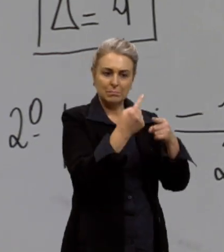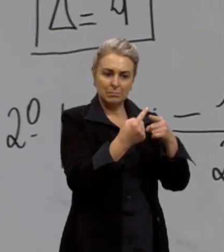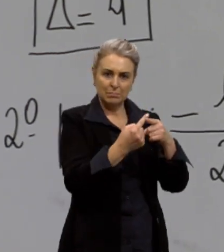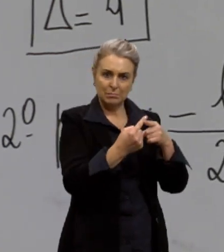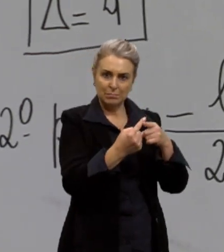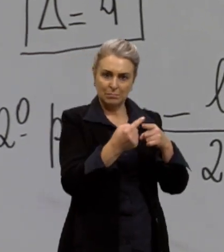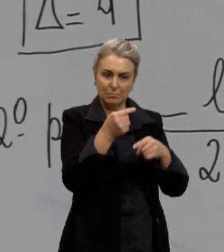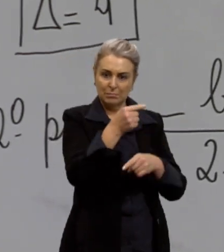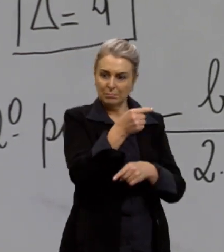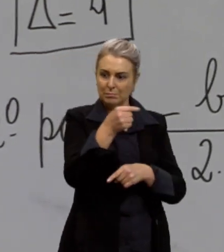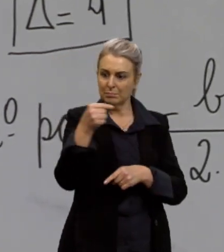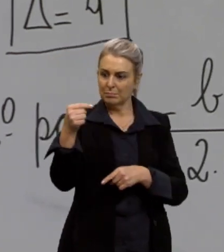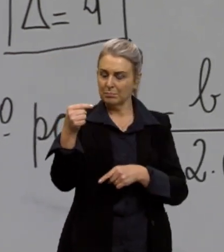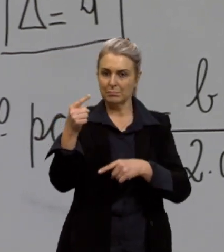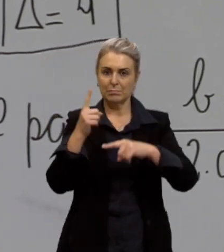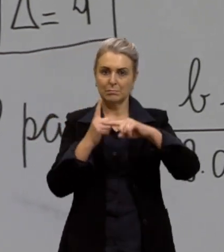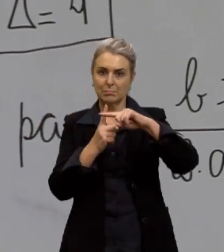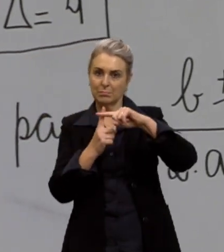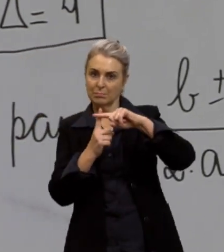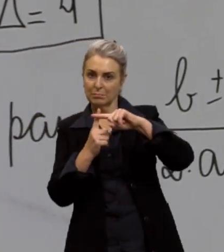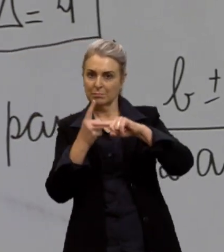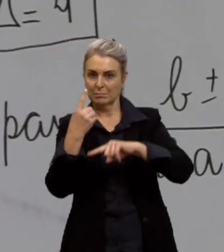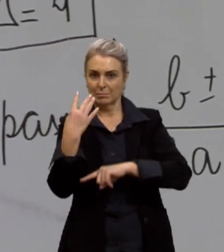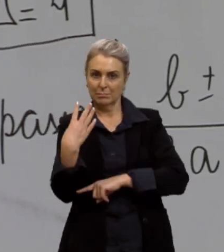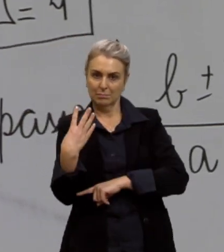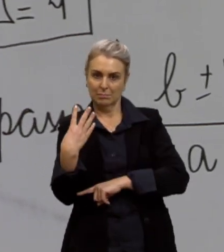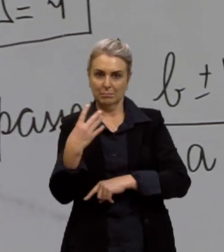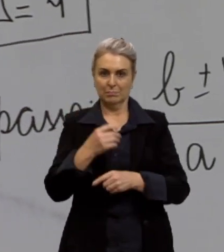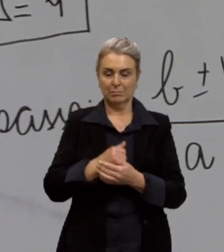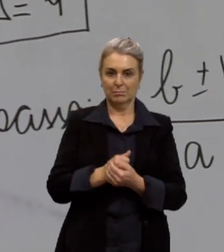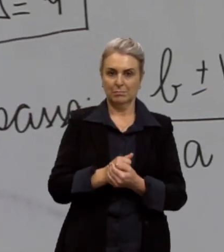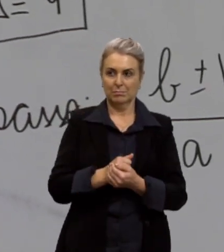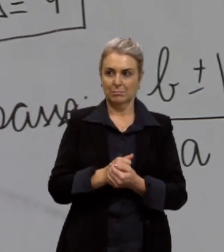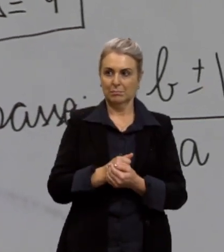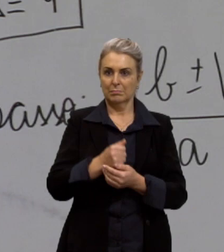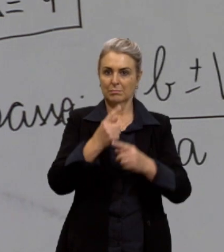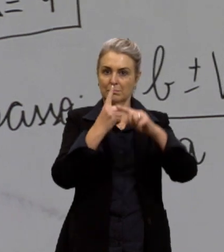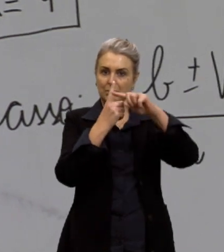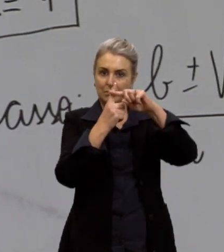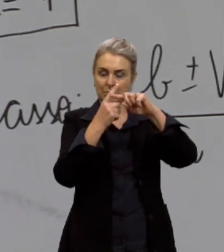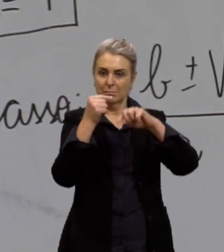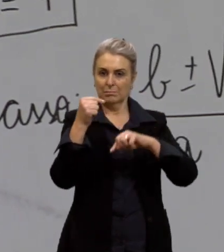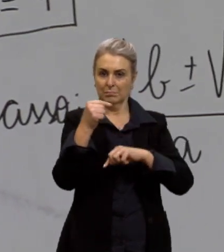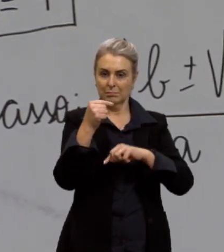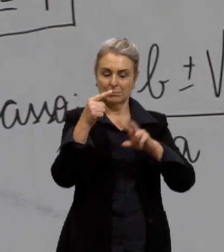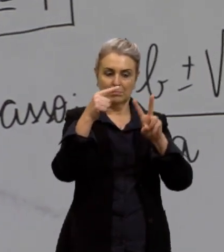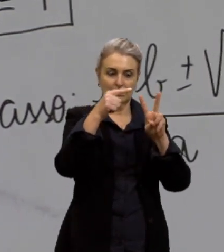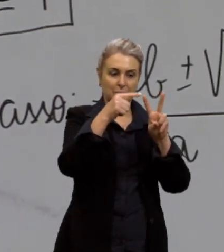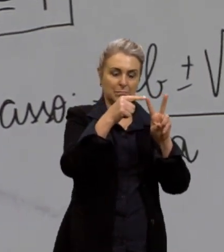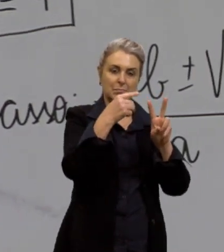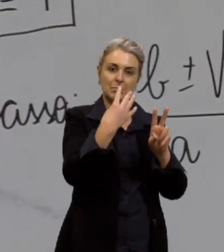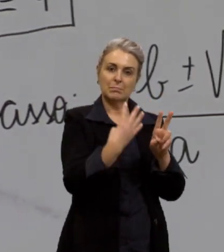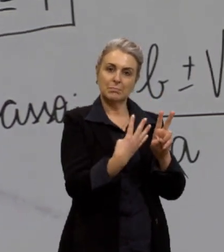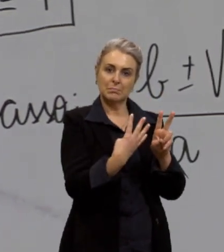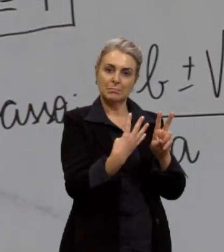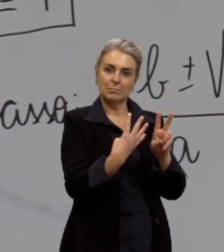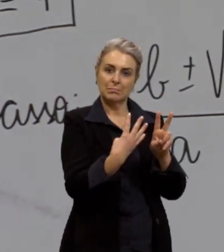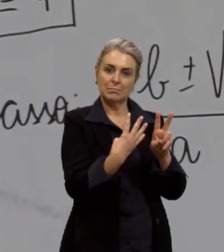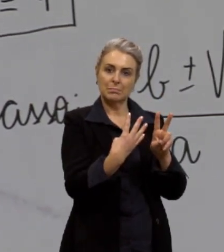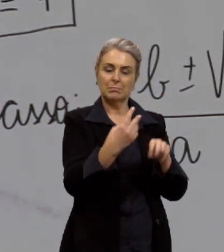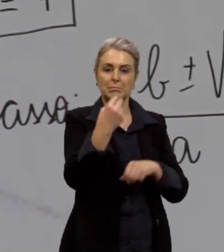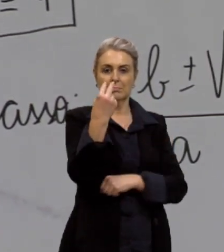com menos, mais 4. Mais ou menos a raiz do 4, que é